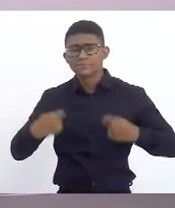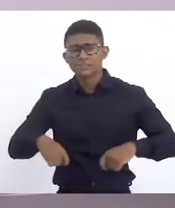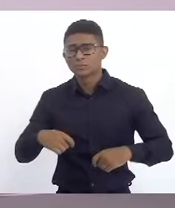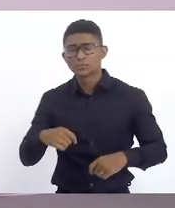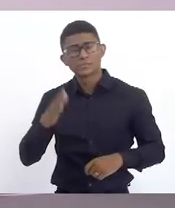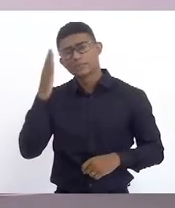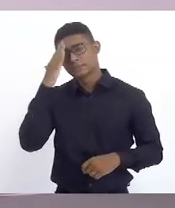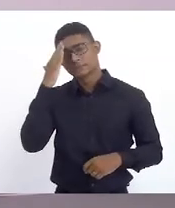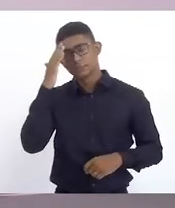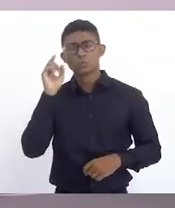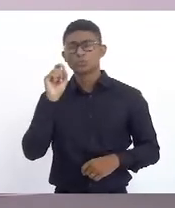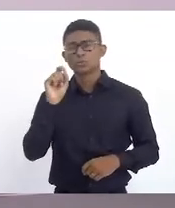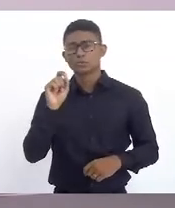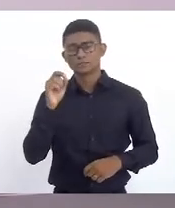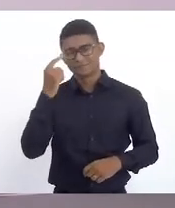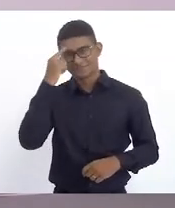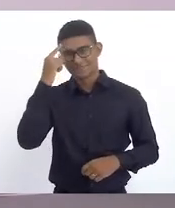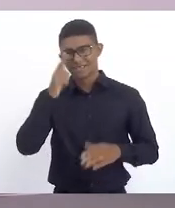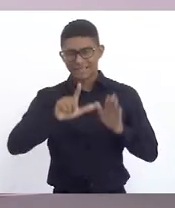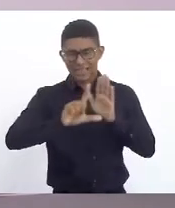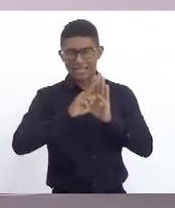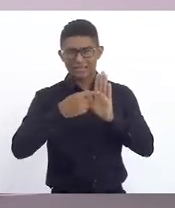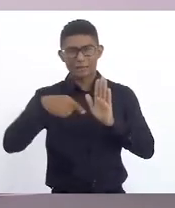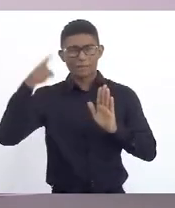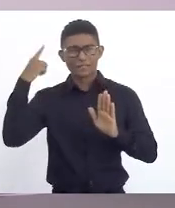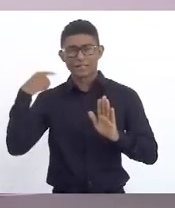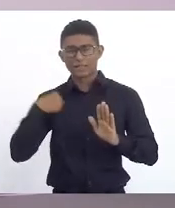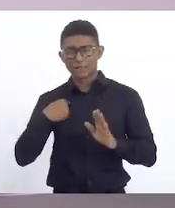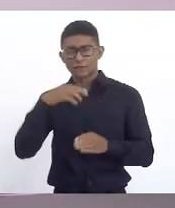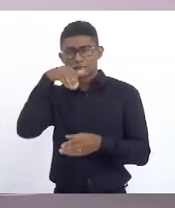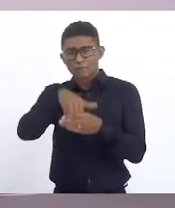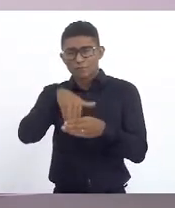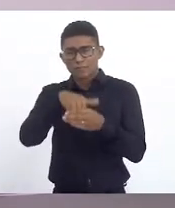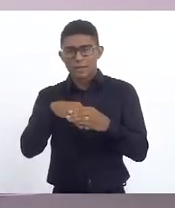Na legislatura passada eu votei um empréstimo de 3 bilhões e meio, não é isso?